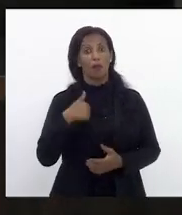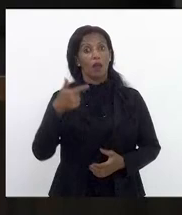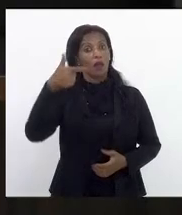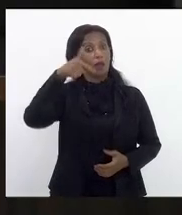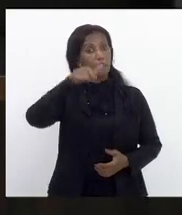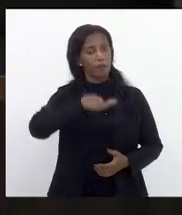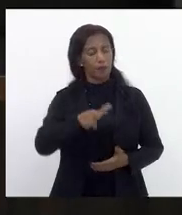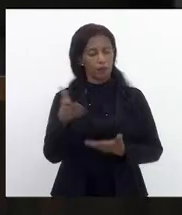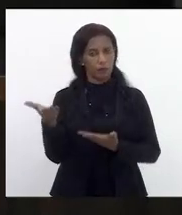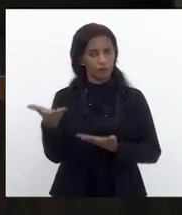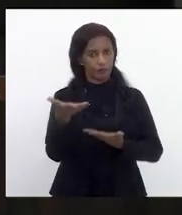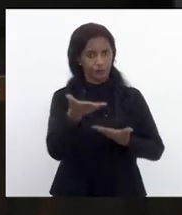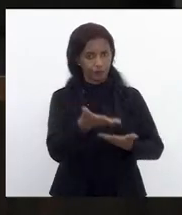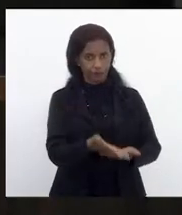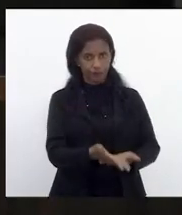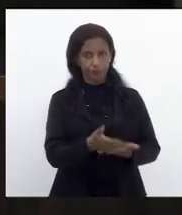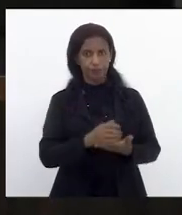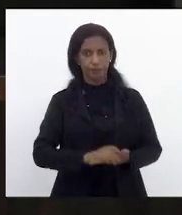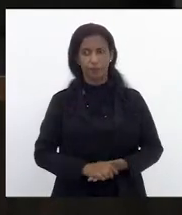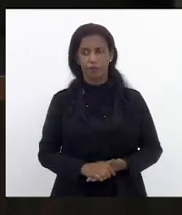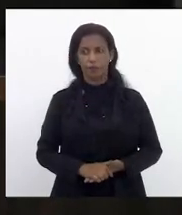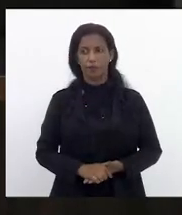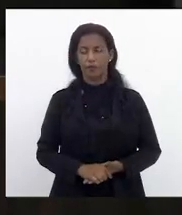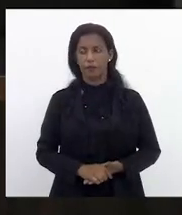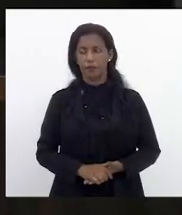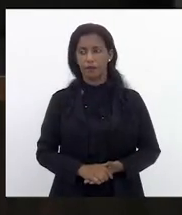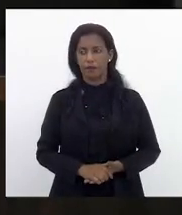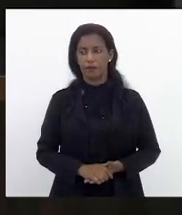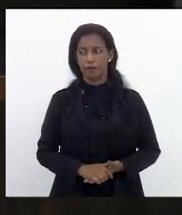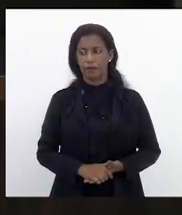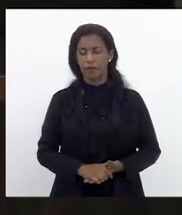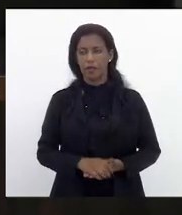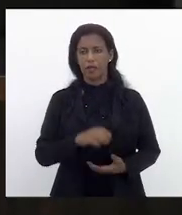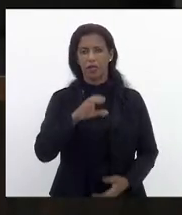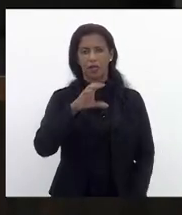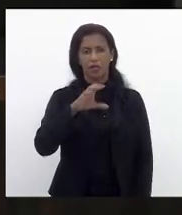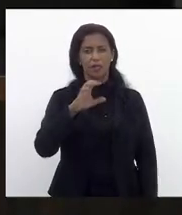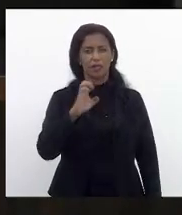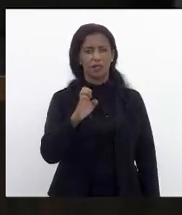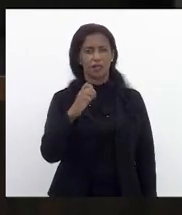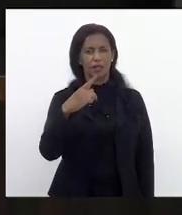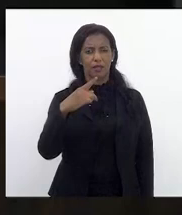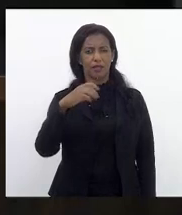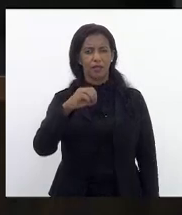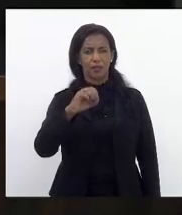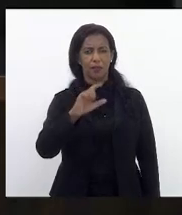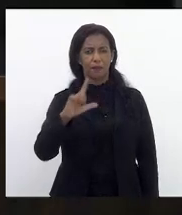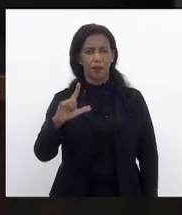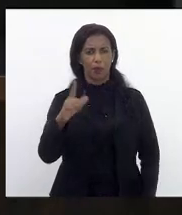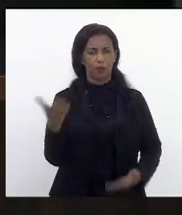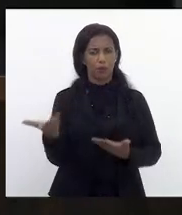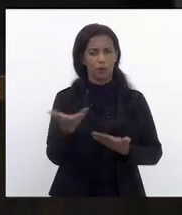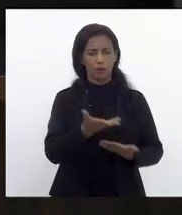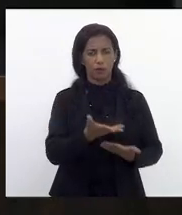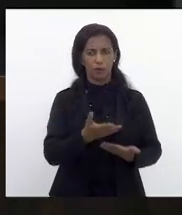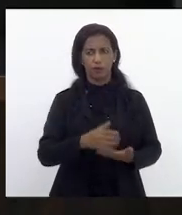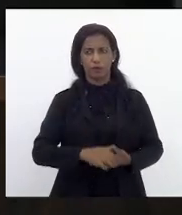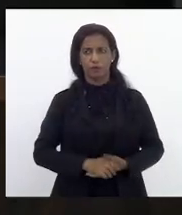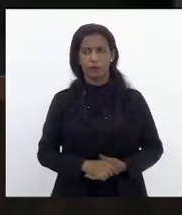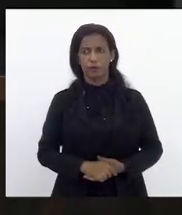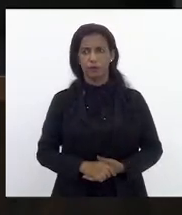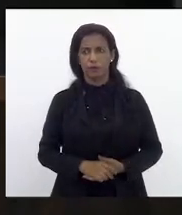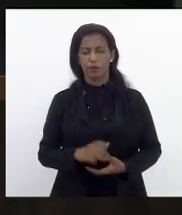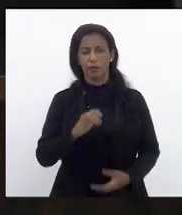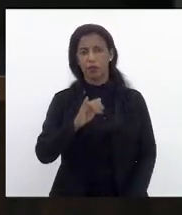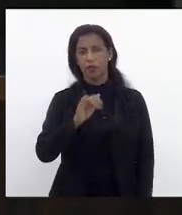vou passar a palavra além da escrita e da Sepol OK a palavra Oi